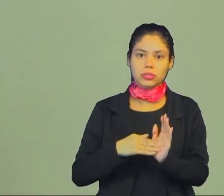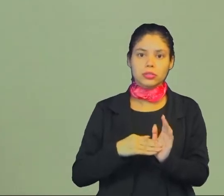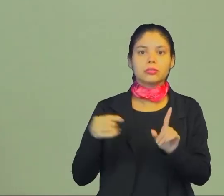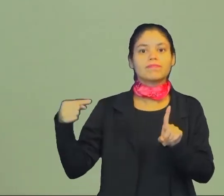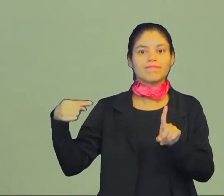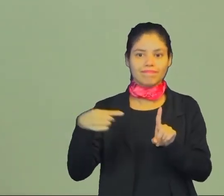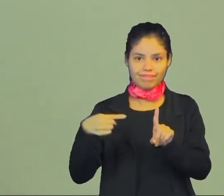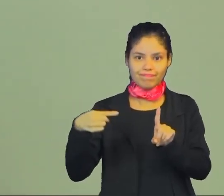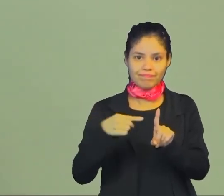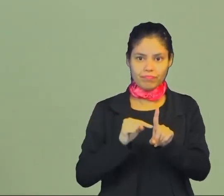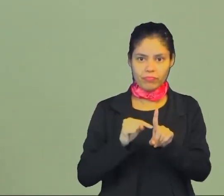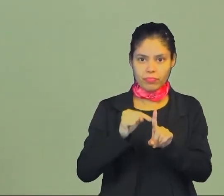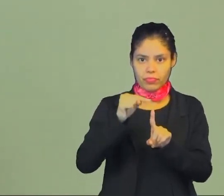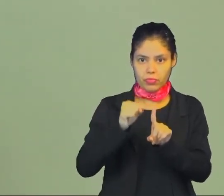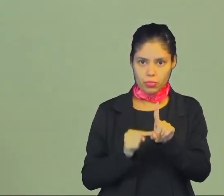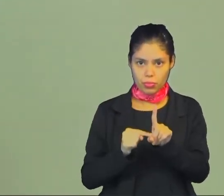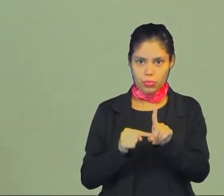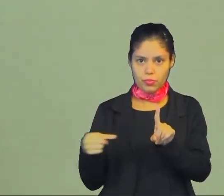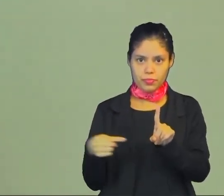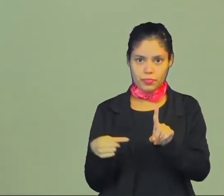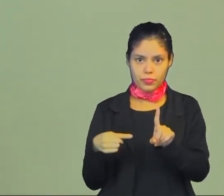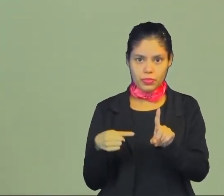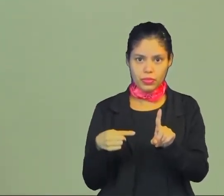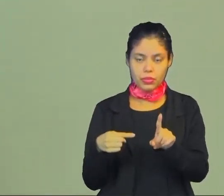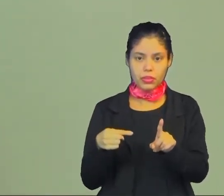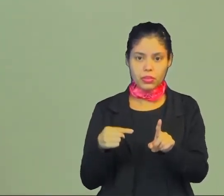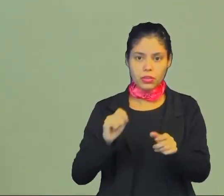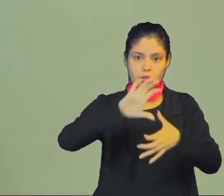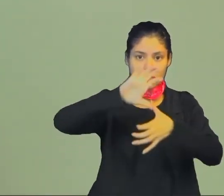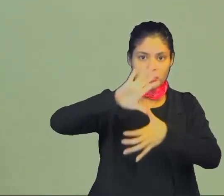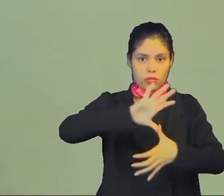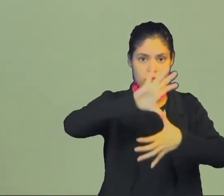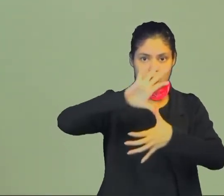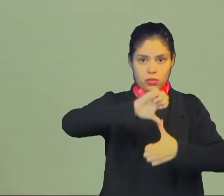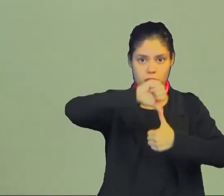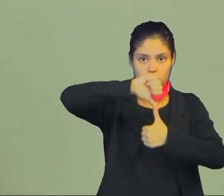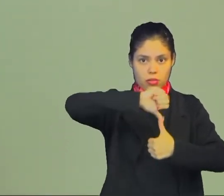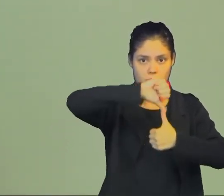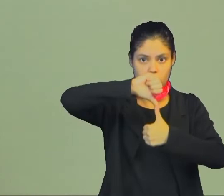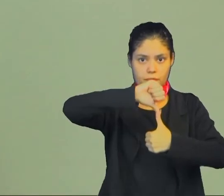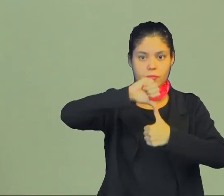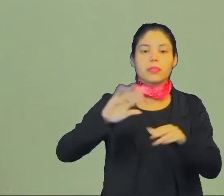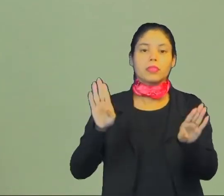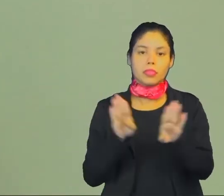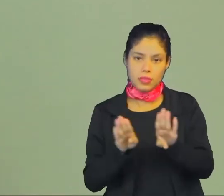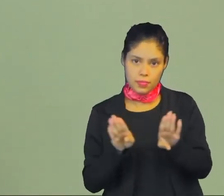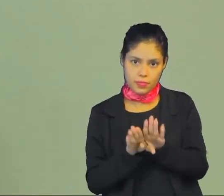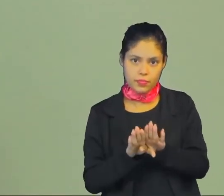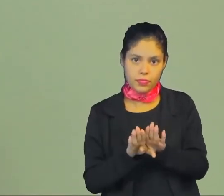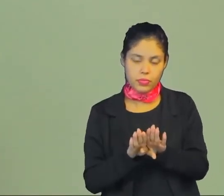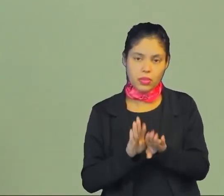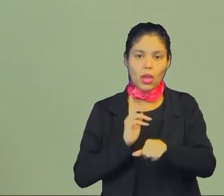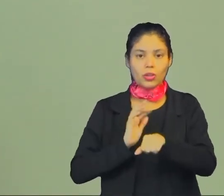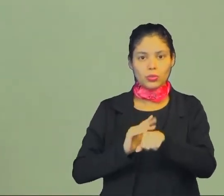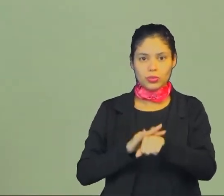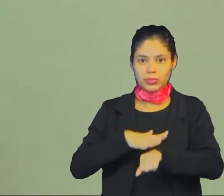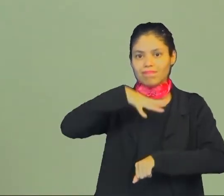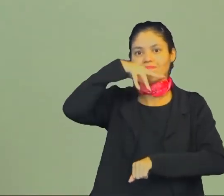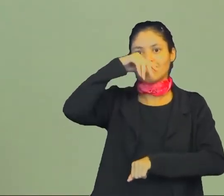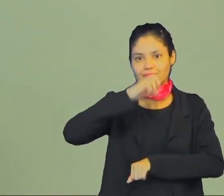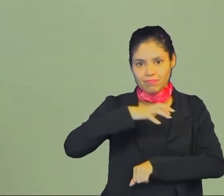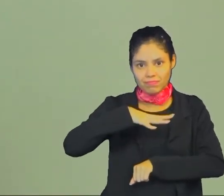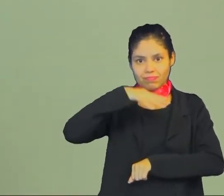até temperaturas mais negativas né no caso do centro-oeste pode ter aí o a incidência então de doenças respiratórias